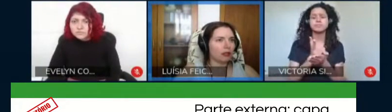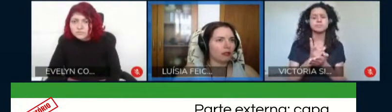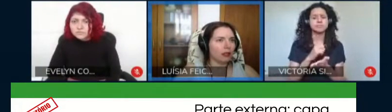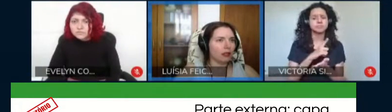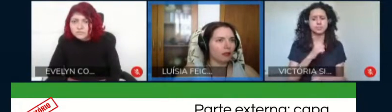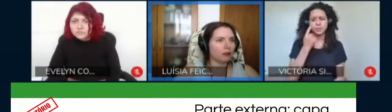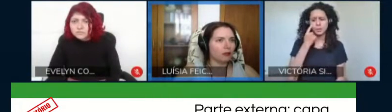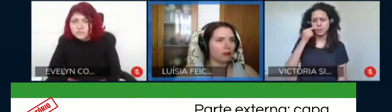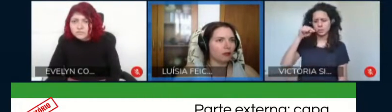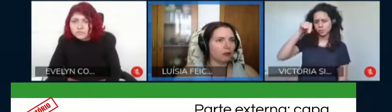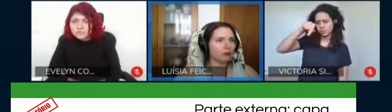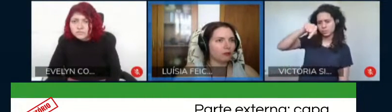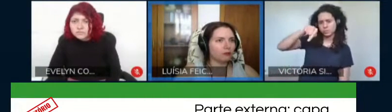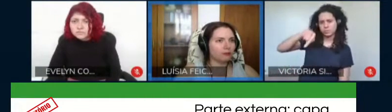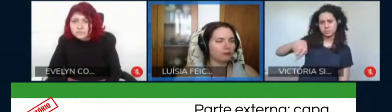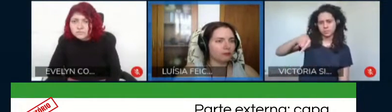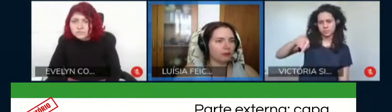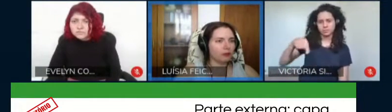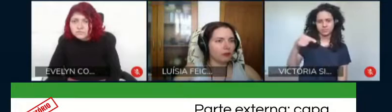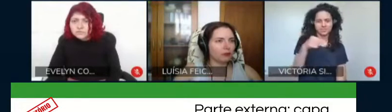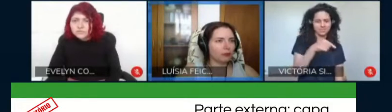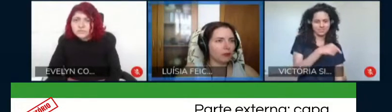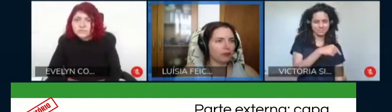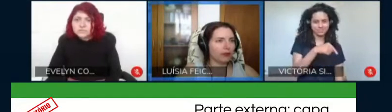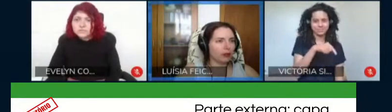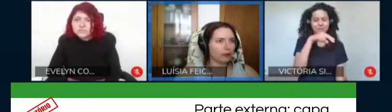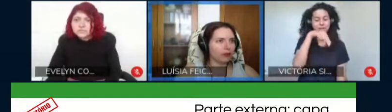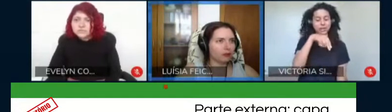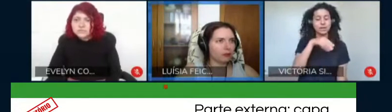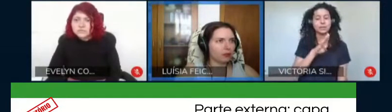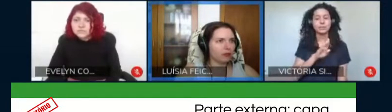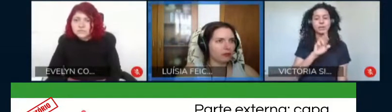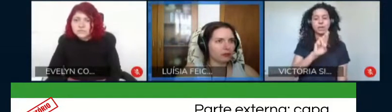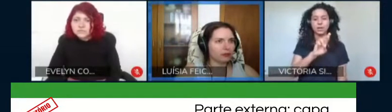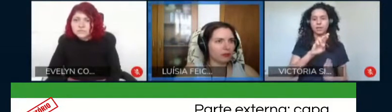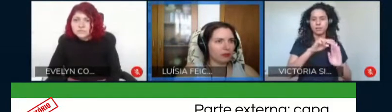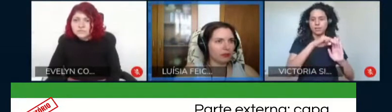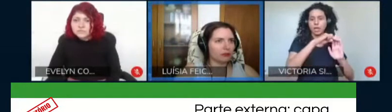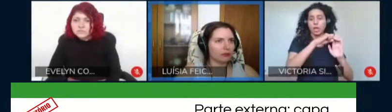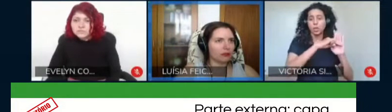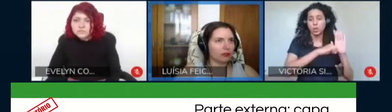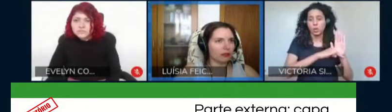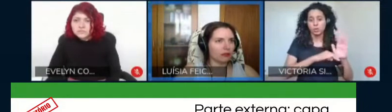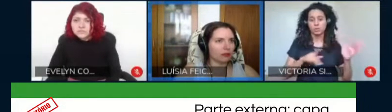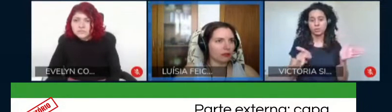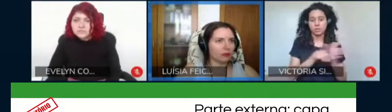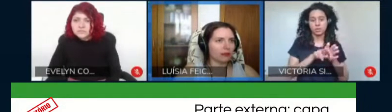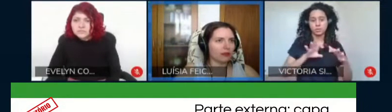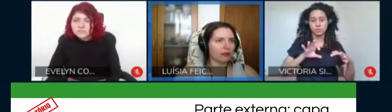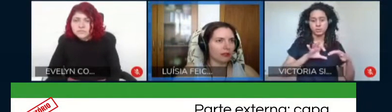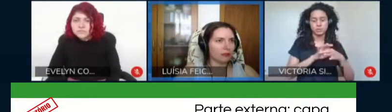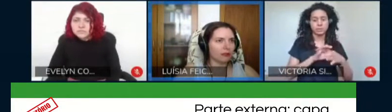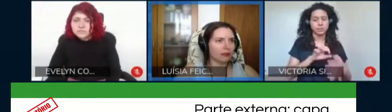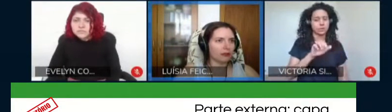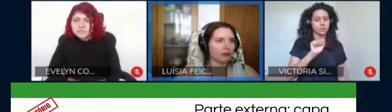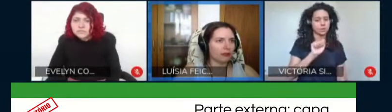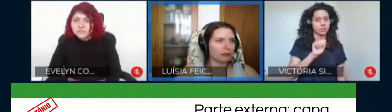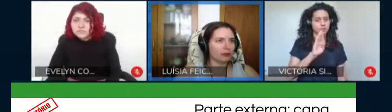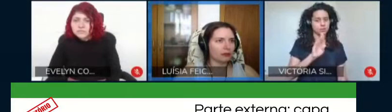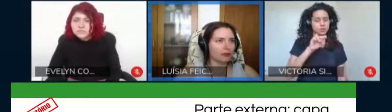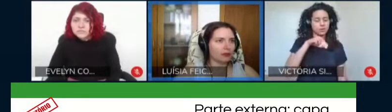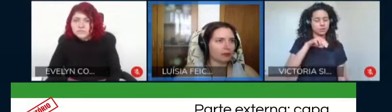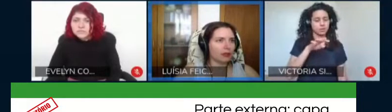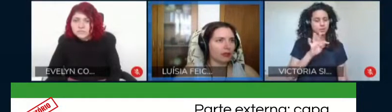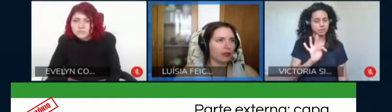aqui, tem o número da norma sobre o que nós estamos falando, né, que é de trabalhos acadêmicos, então